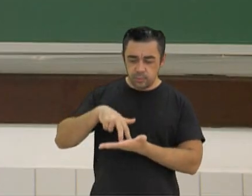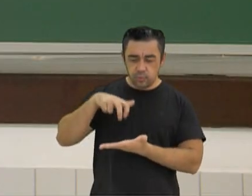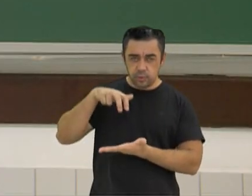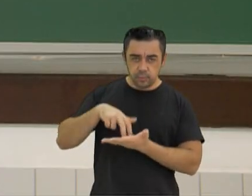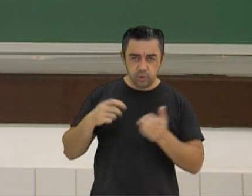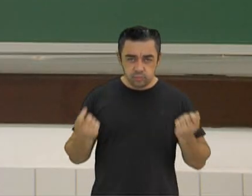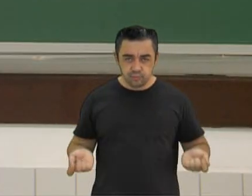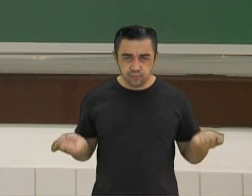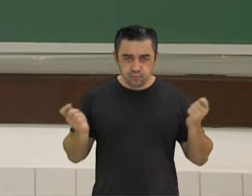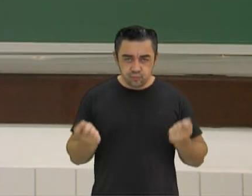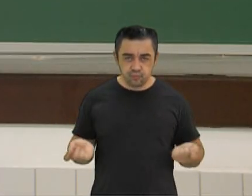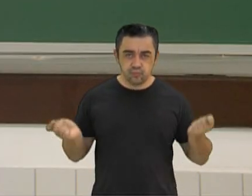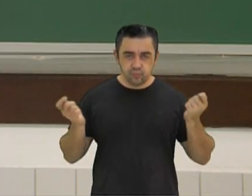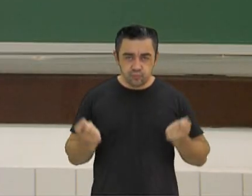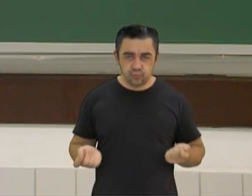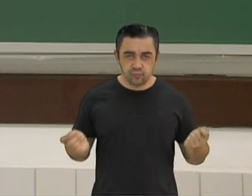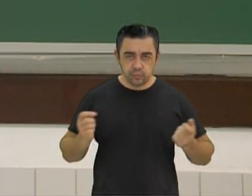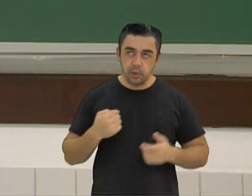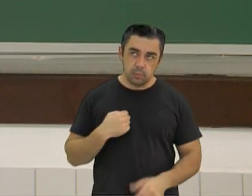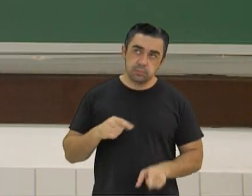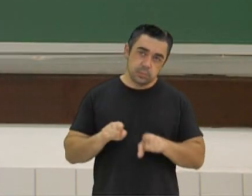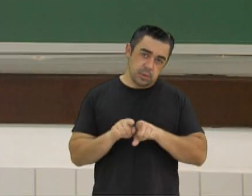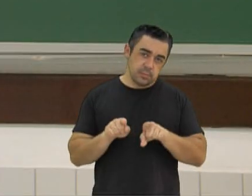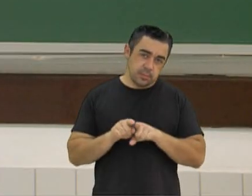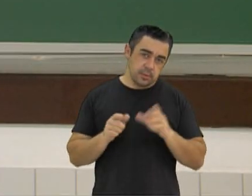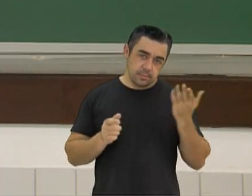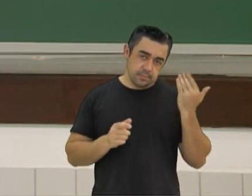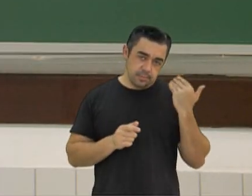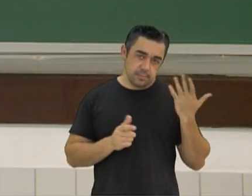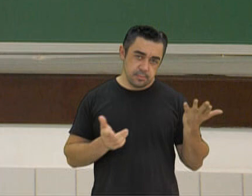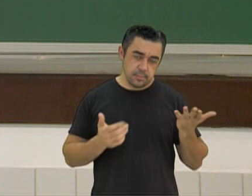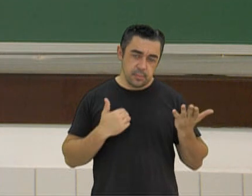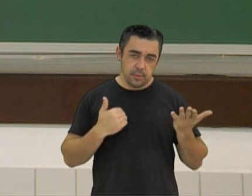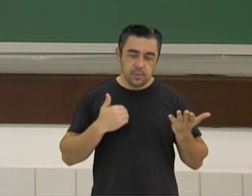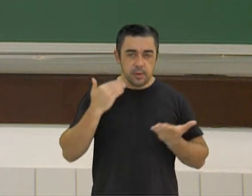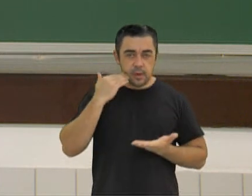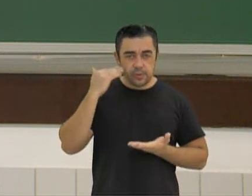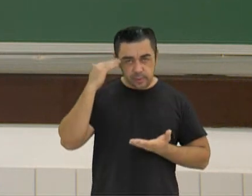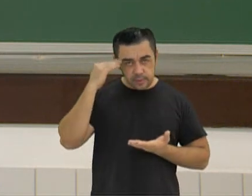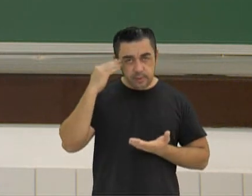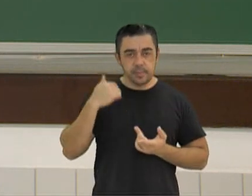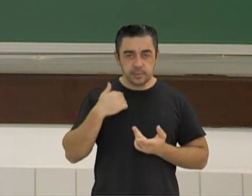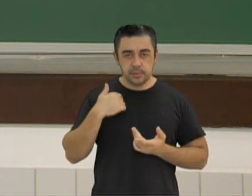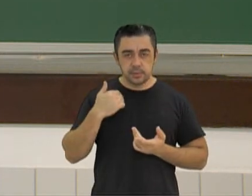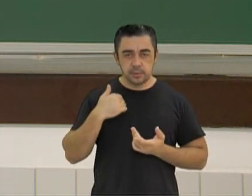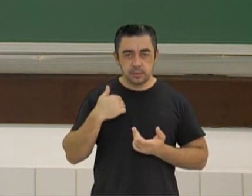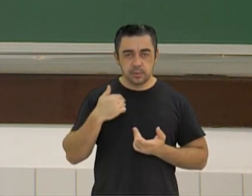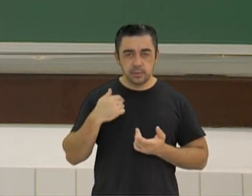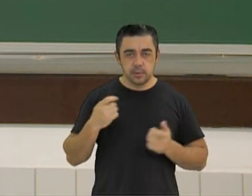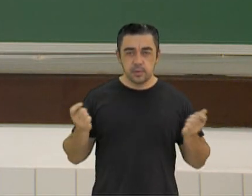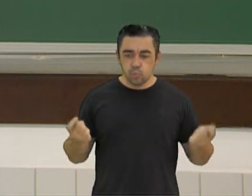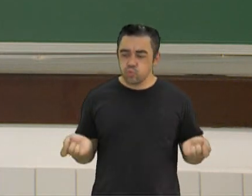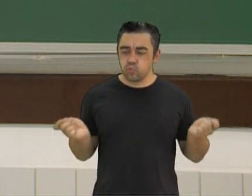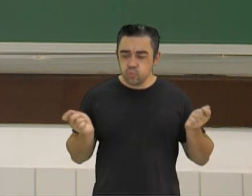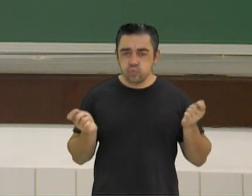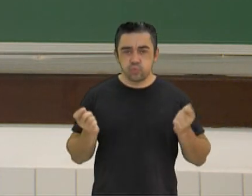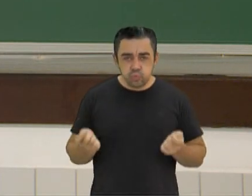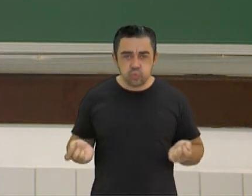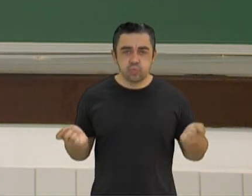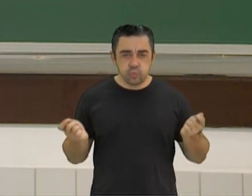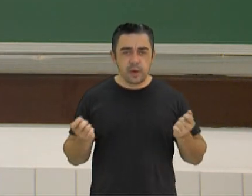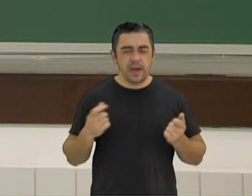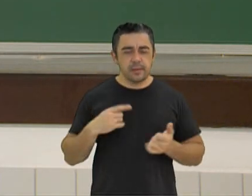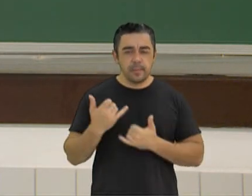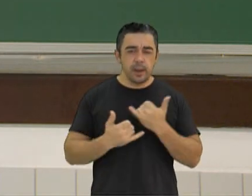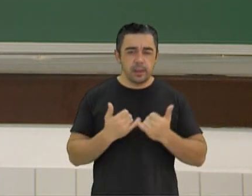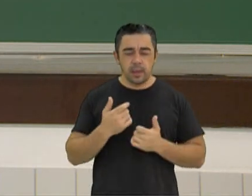né? Eu também não faz muito tempo, né? Que passei a minha adolescência, tá bom? Mas eu pulava de corda, né? Senhoras e senhores,